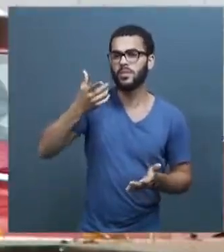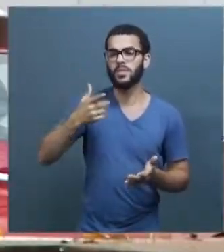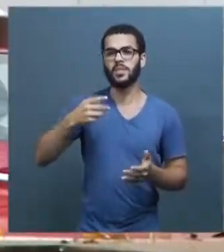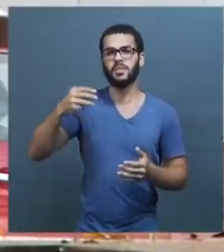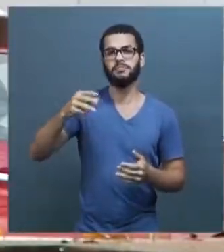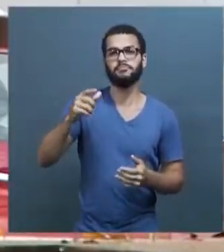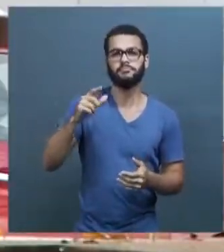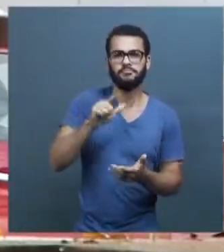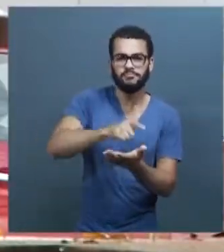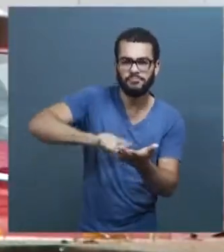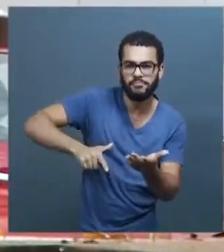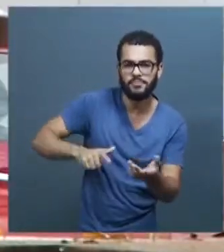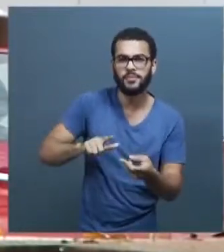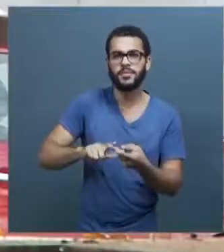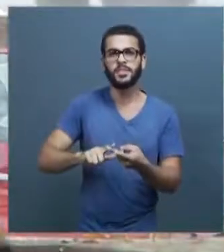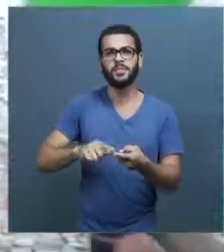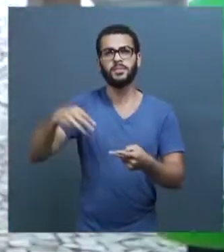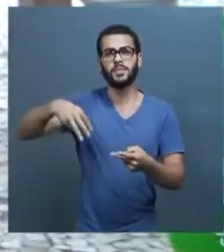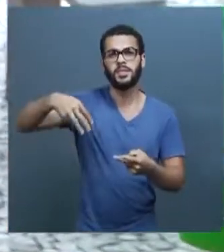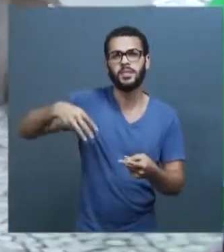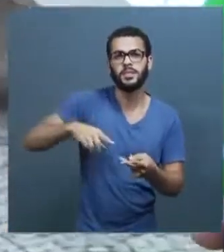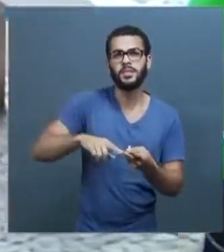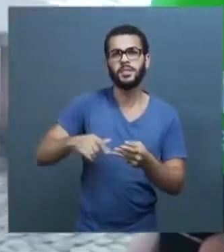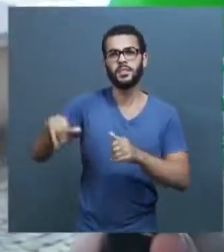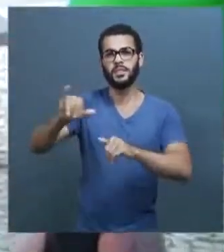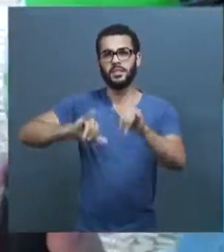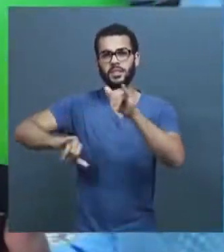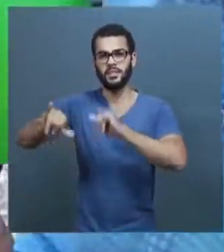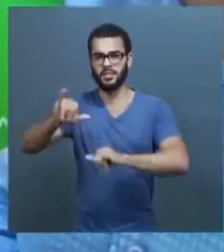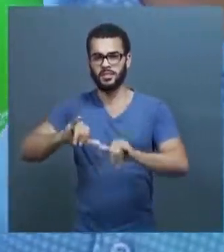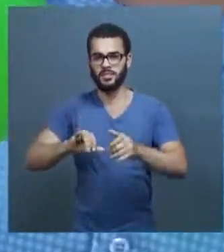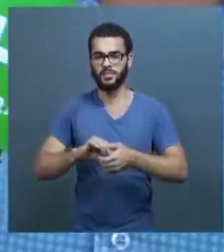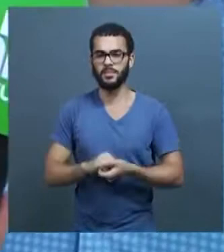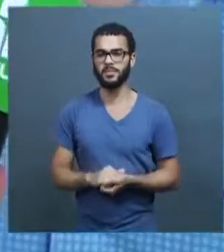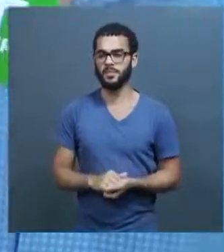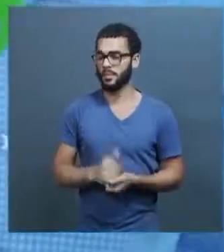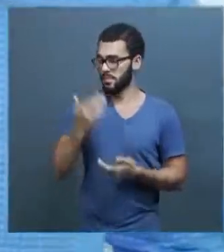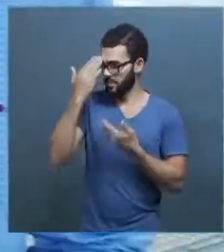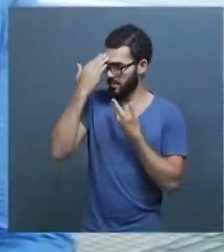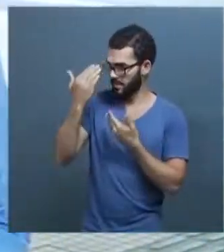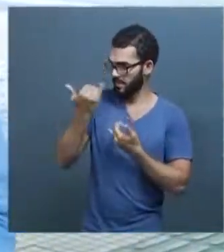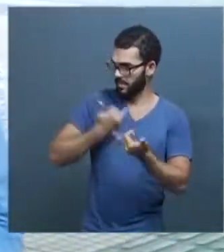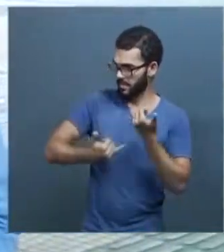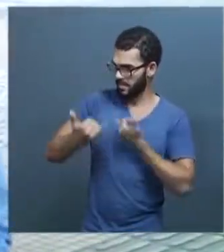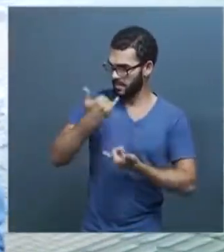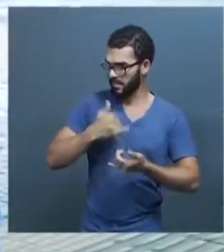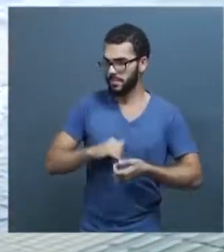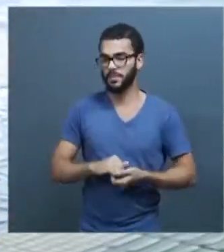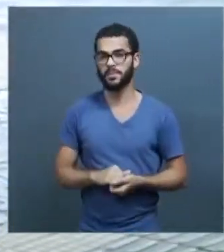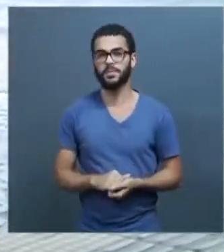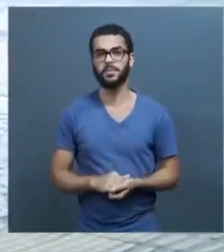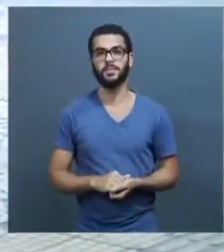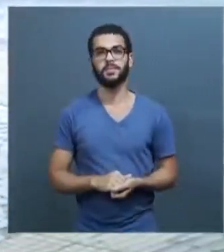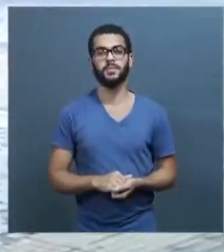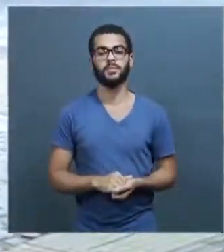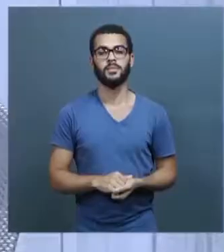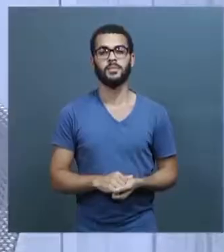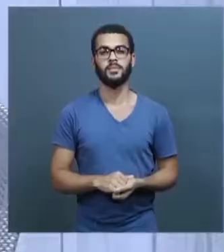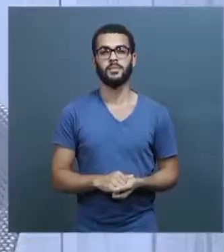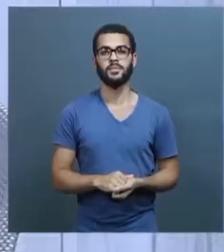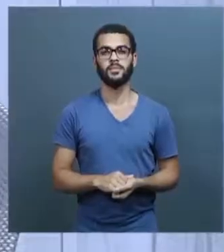matemática, química e sociologia. Certo, muito obrigado pelas informações, Maura. Júnior Caritel para o Jornal da